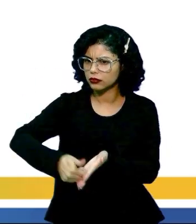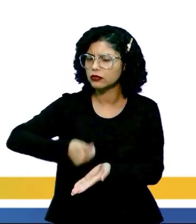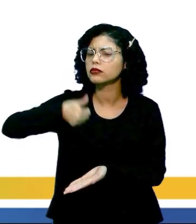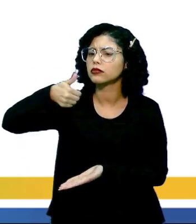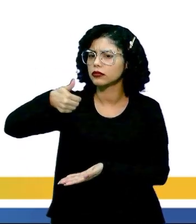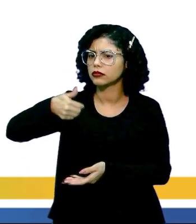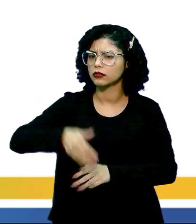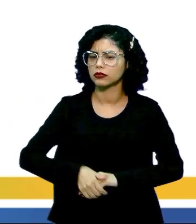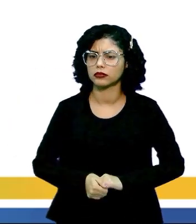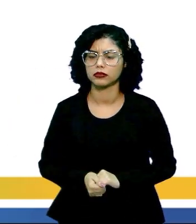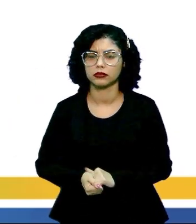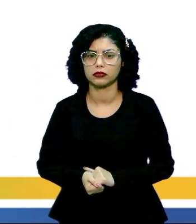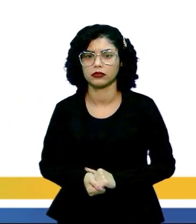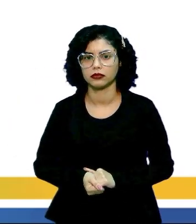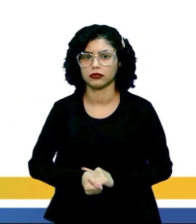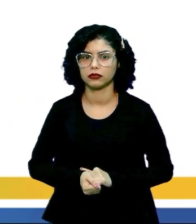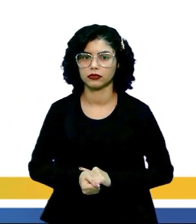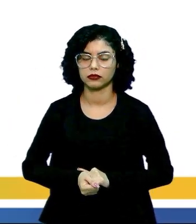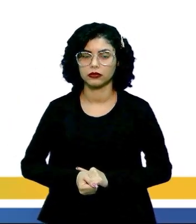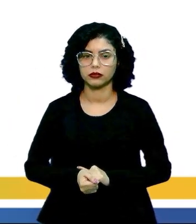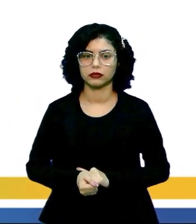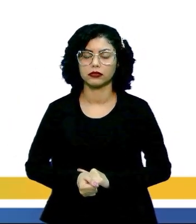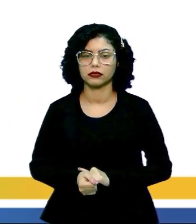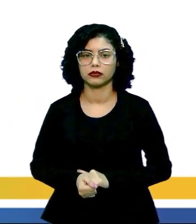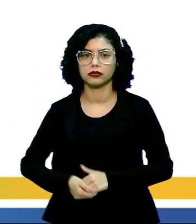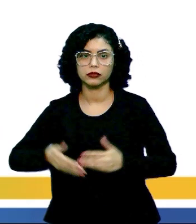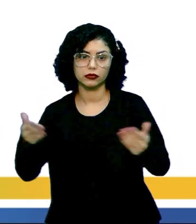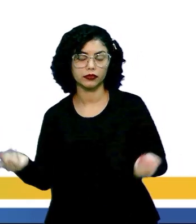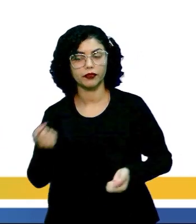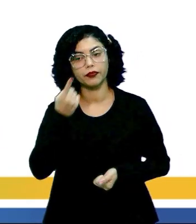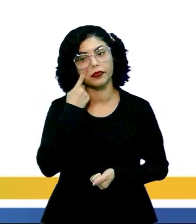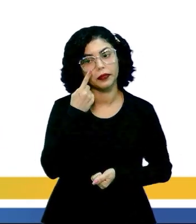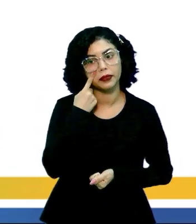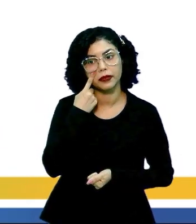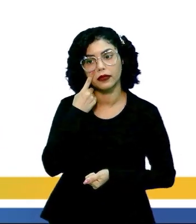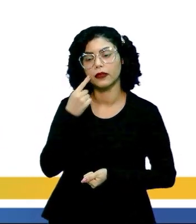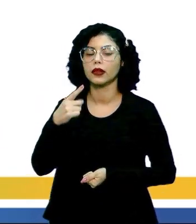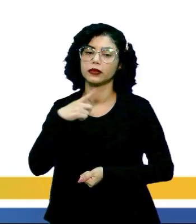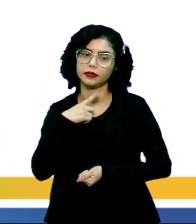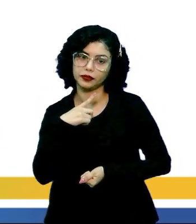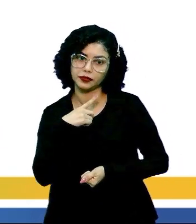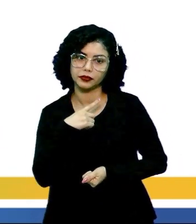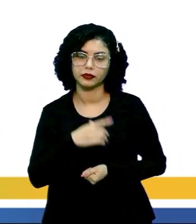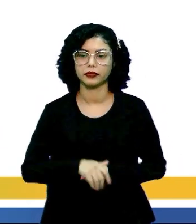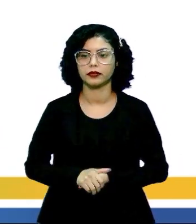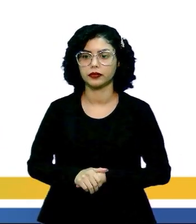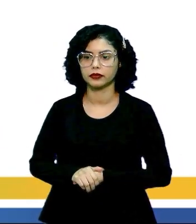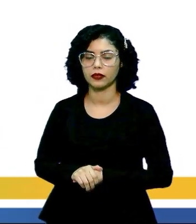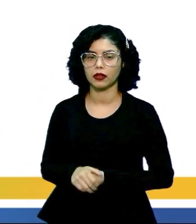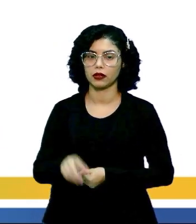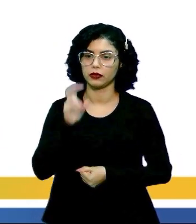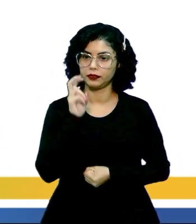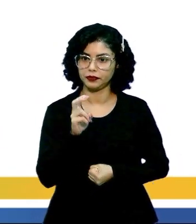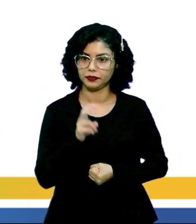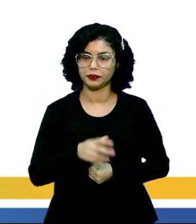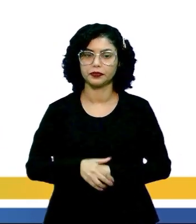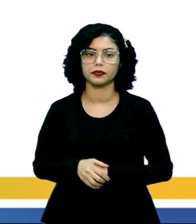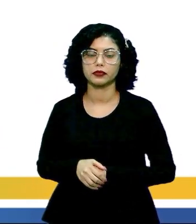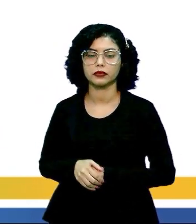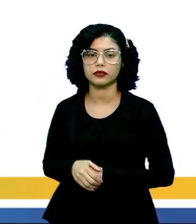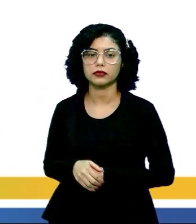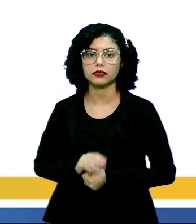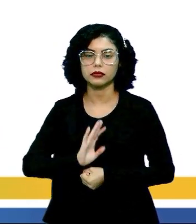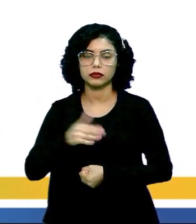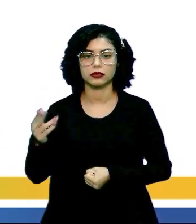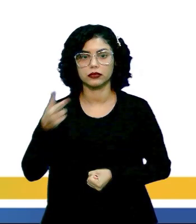a quantas colheres de medidas? Então, olha aí que nós vamos ter 5 alternativas.